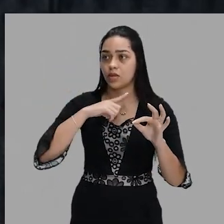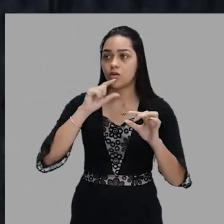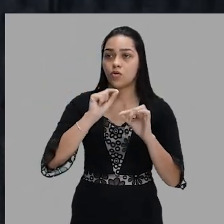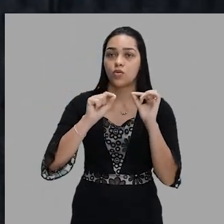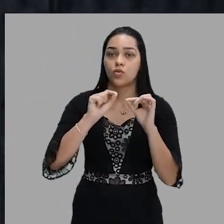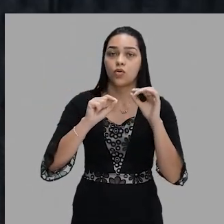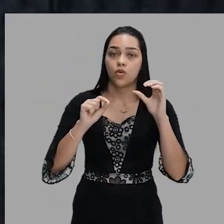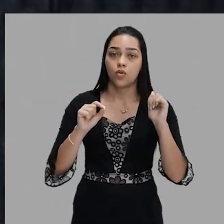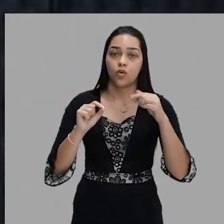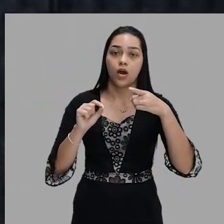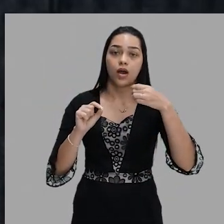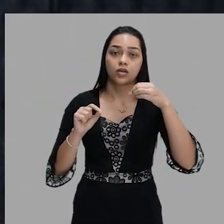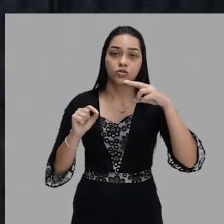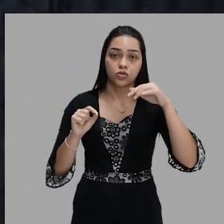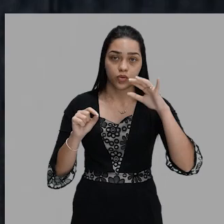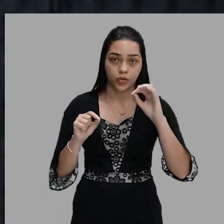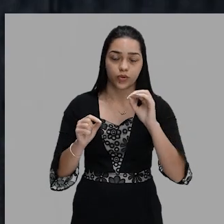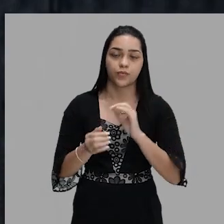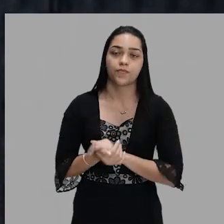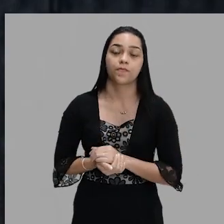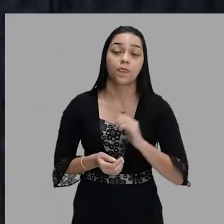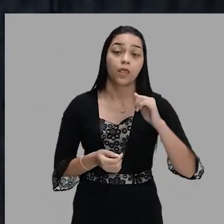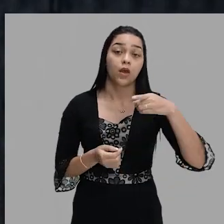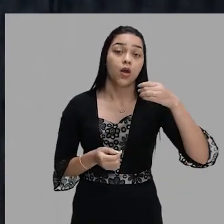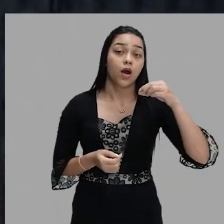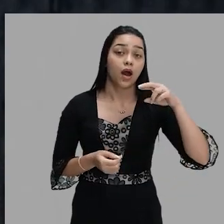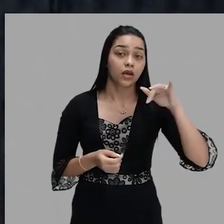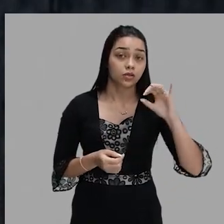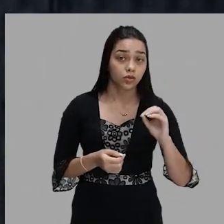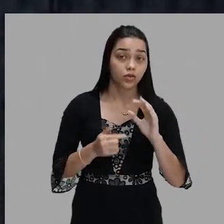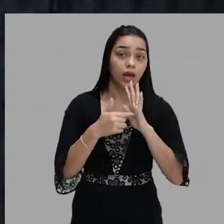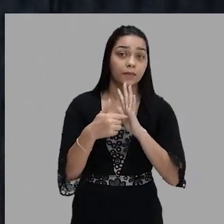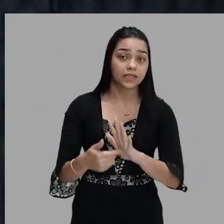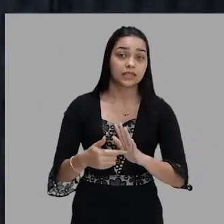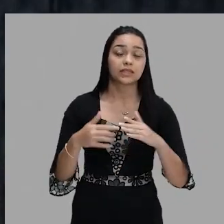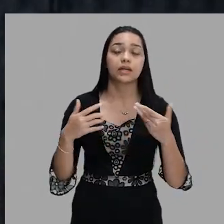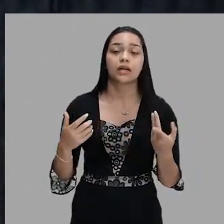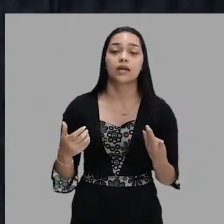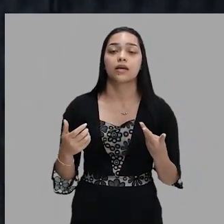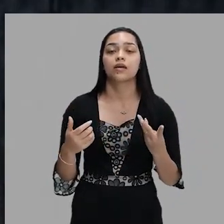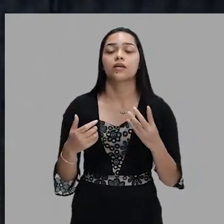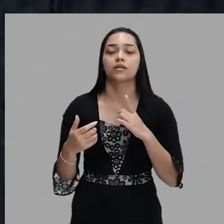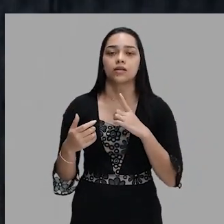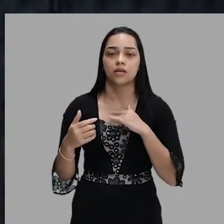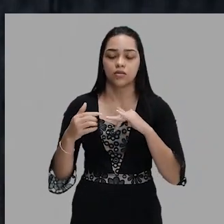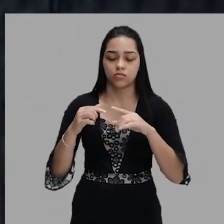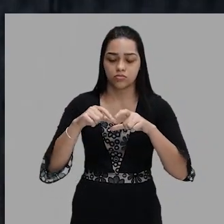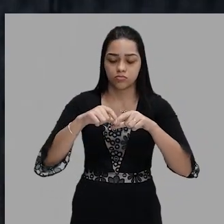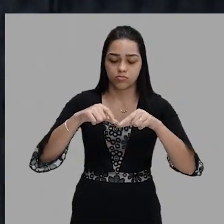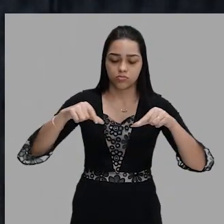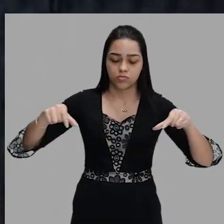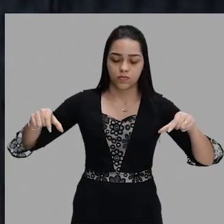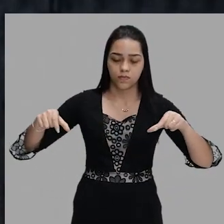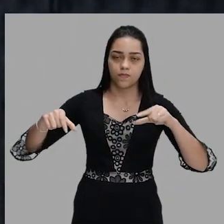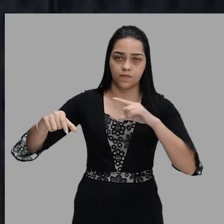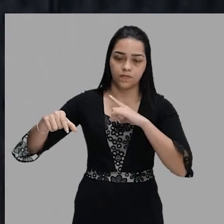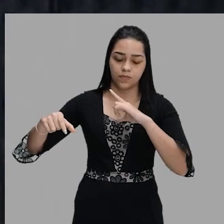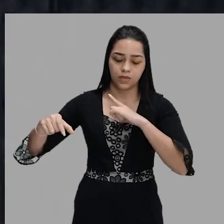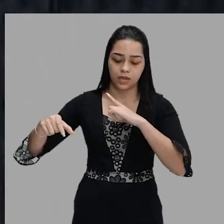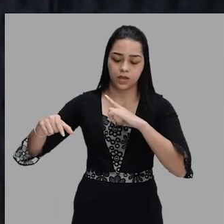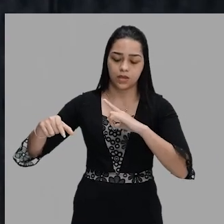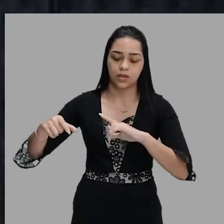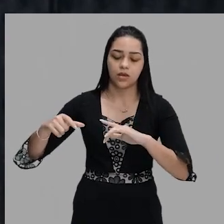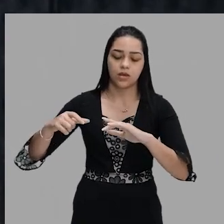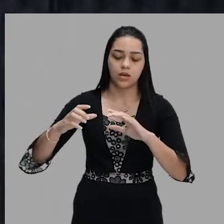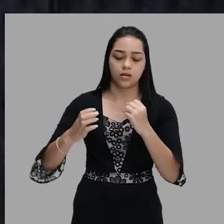é o axônio. O axônio, ele apresenta um encapamento, certo? Uma